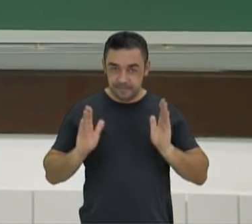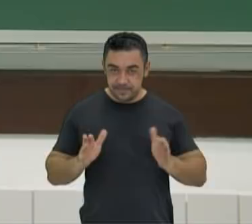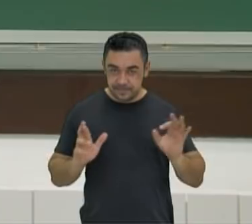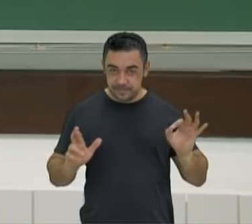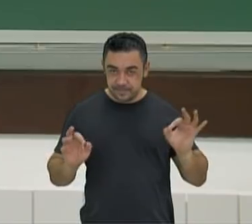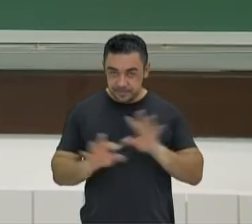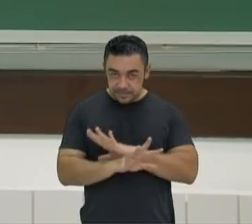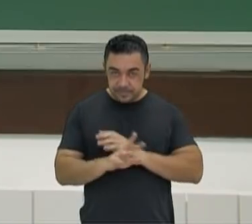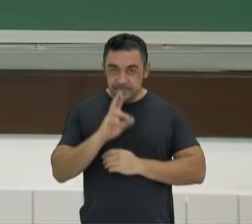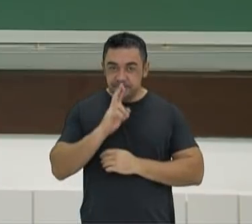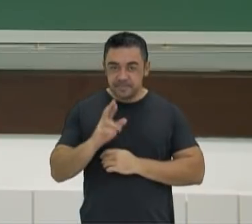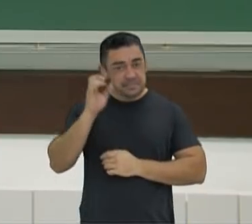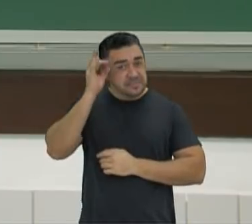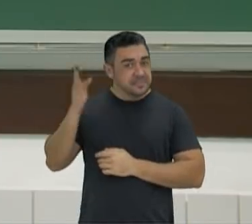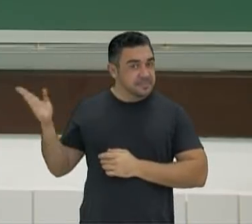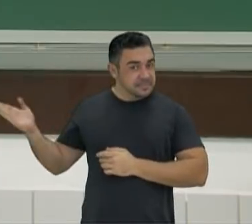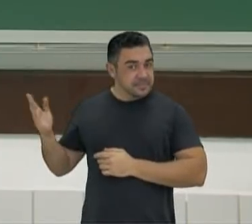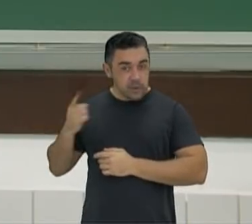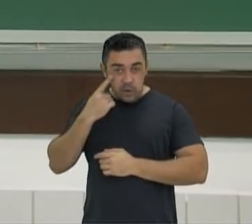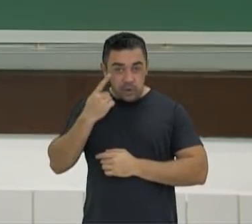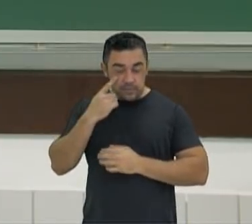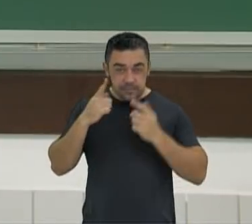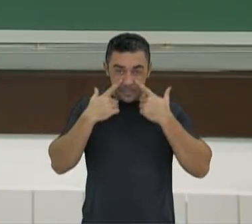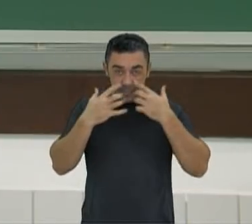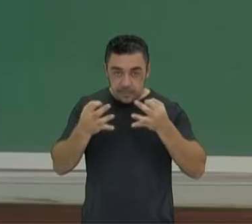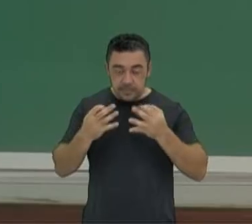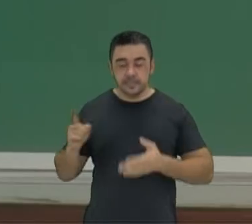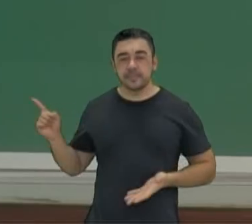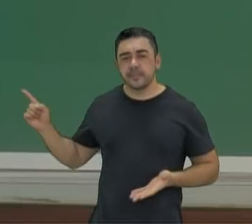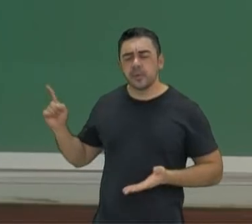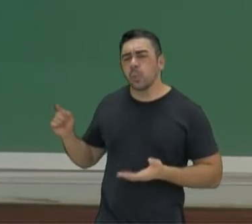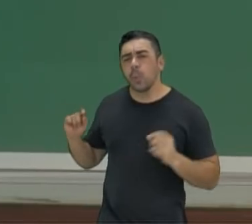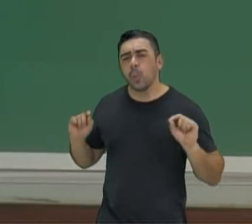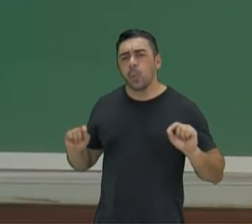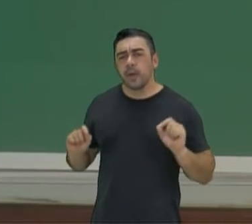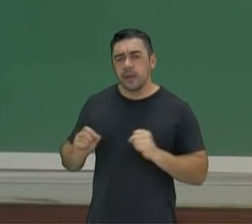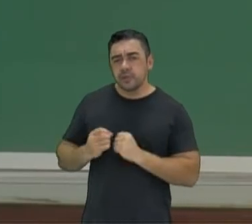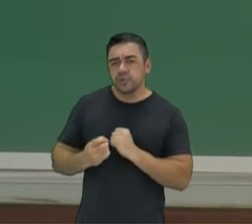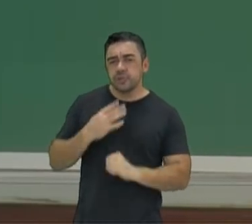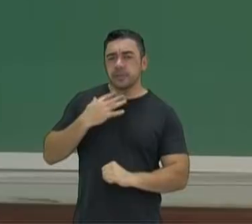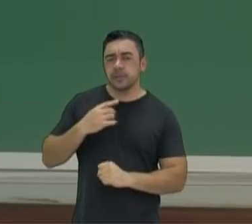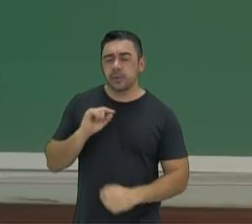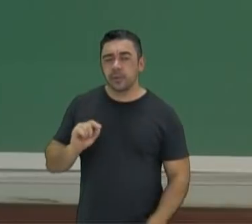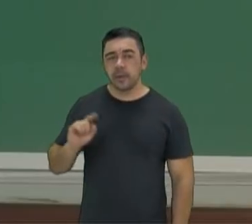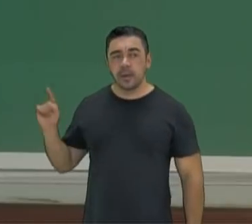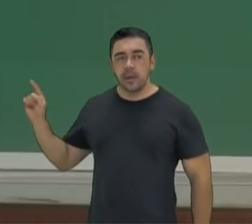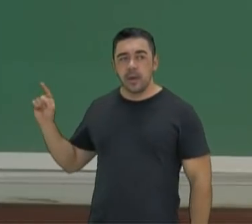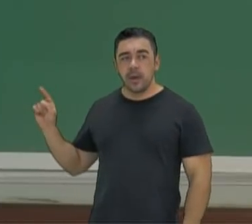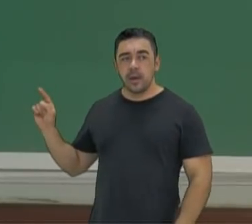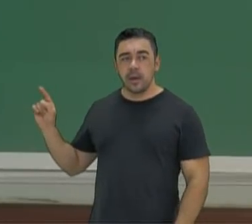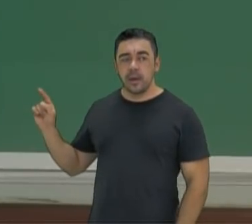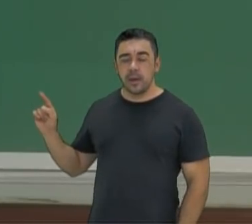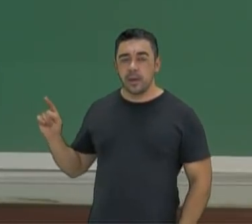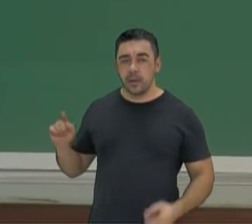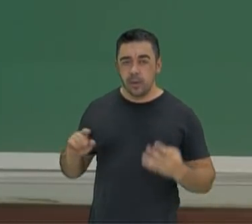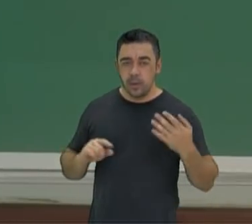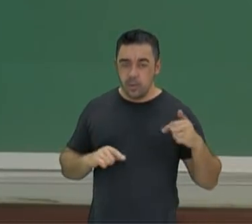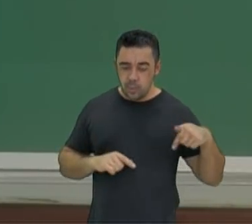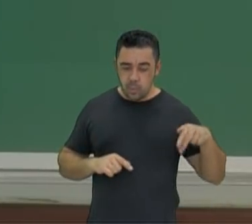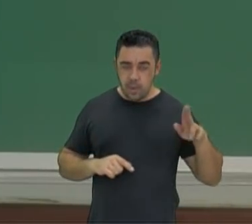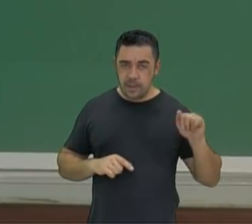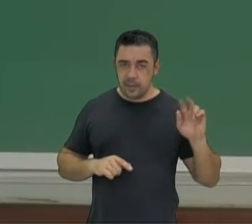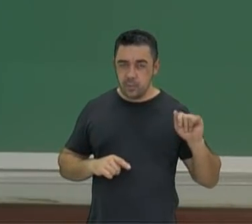Fizeram? Bem facinho, né? Vamos prestar atenção aqui, ó. O que vai me dar a dica? Essas palavrinhas aqui, ó,